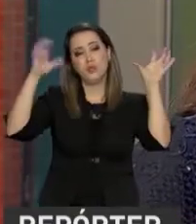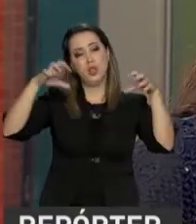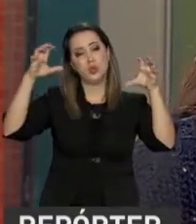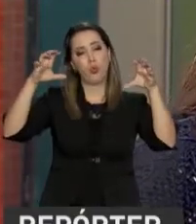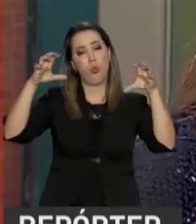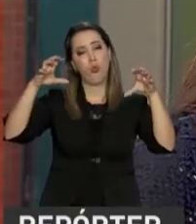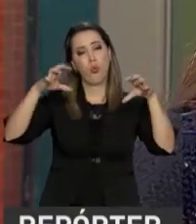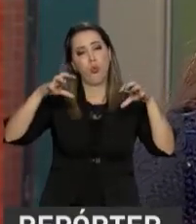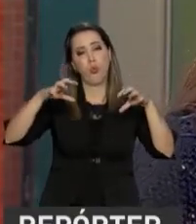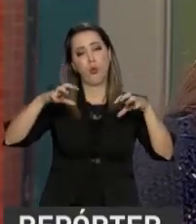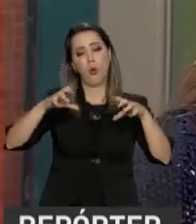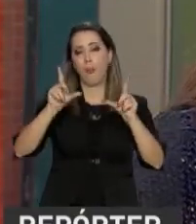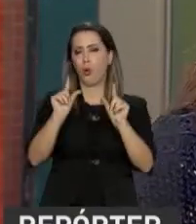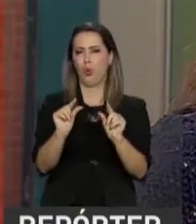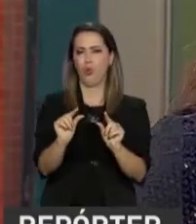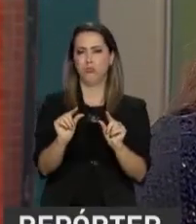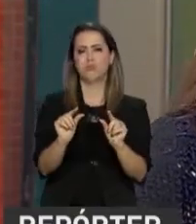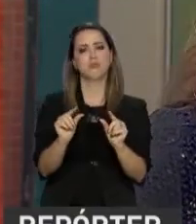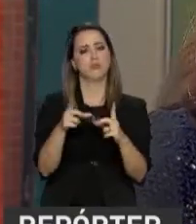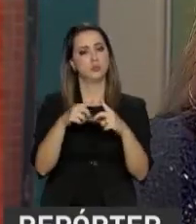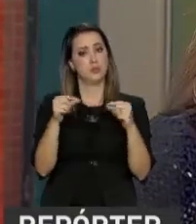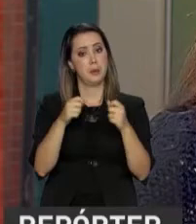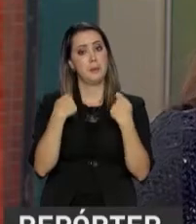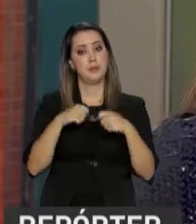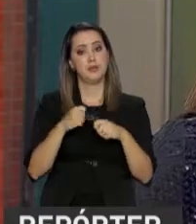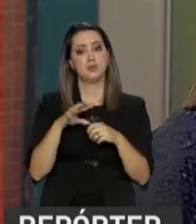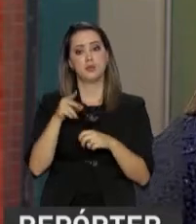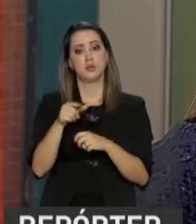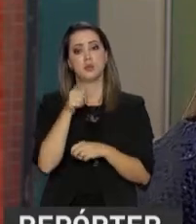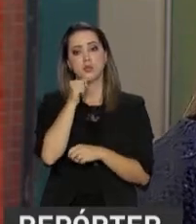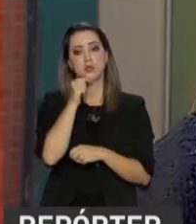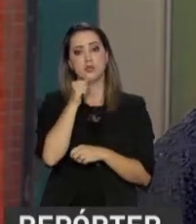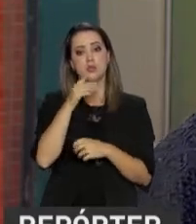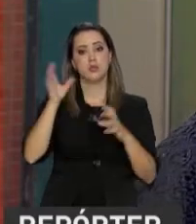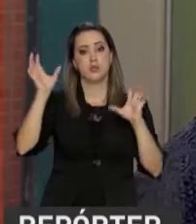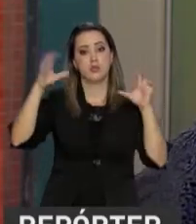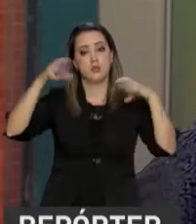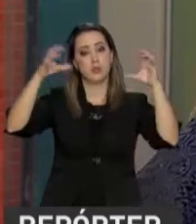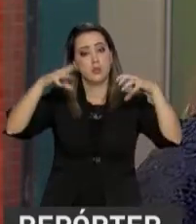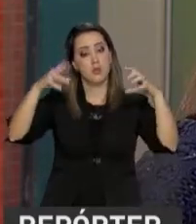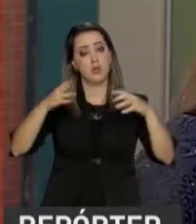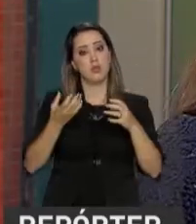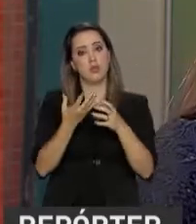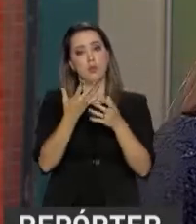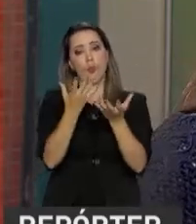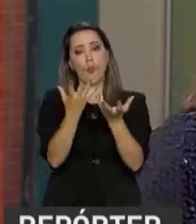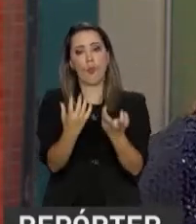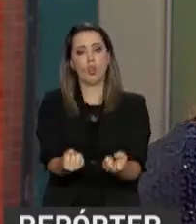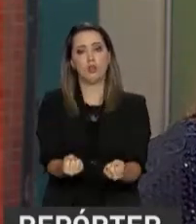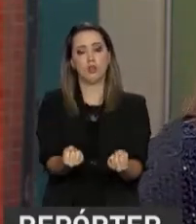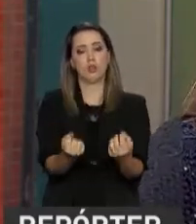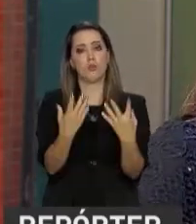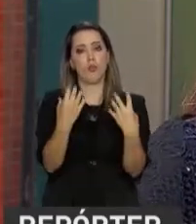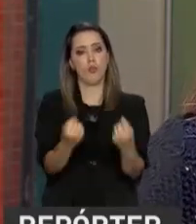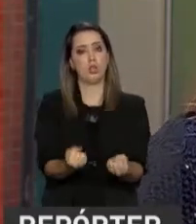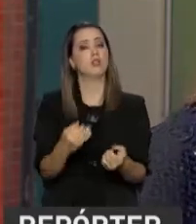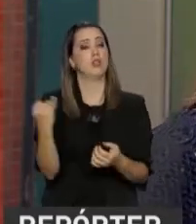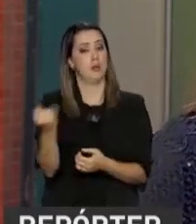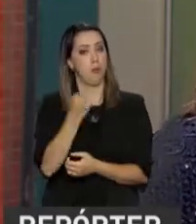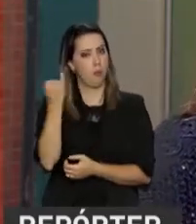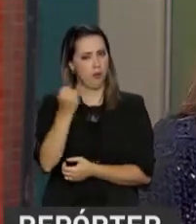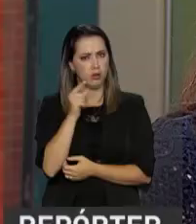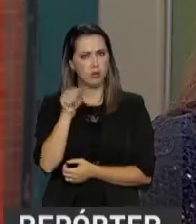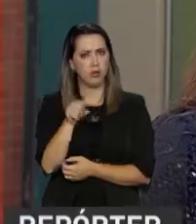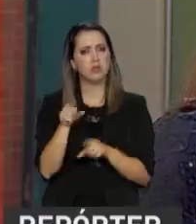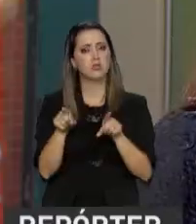pouco menos em brasília então é tem que fazer toda essa água que chuva da chuva infiltre então por isso a importância da